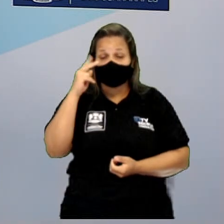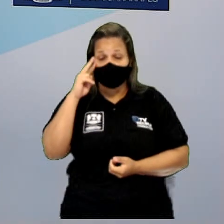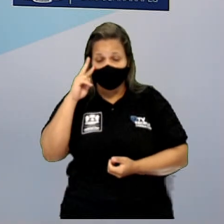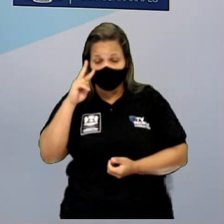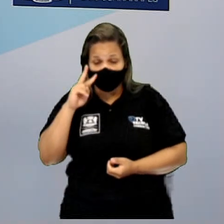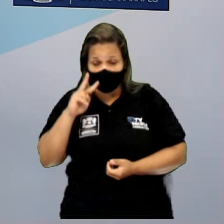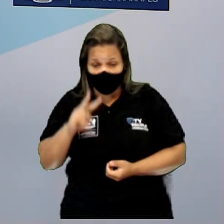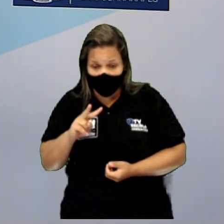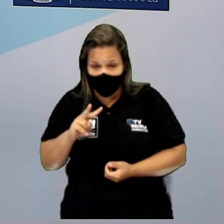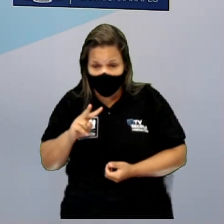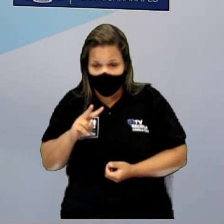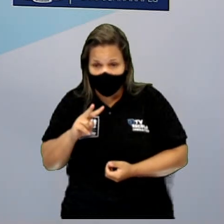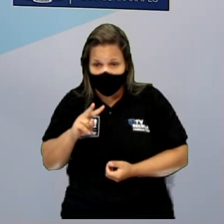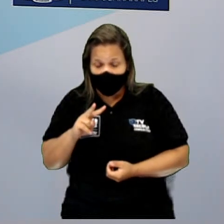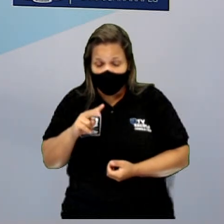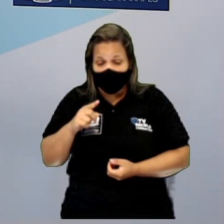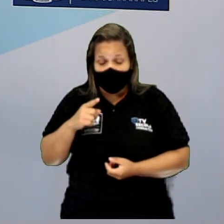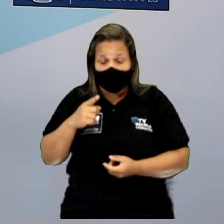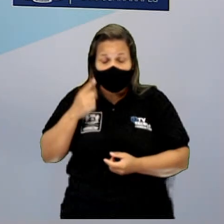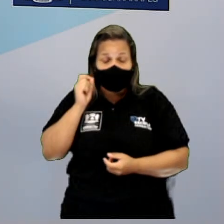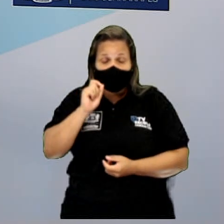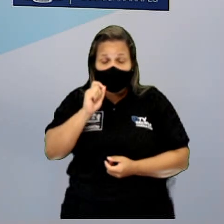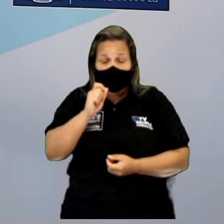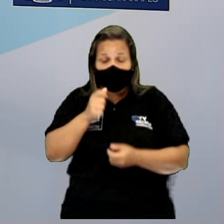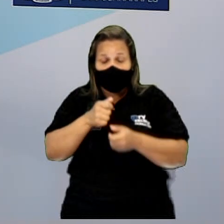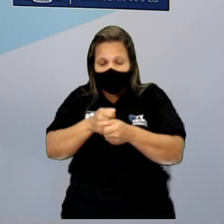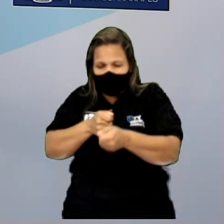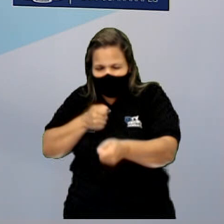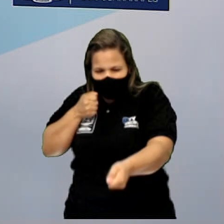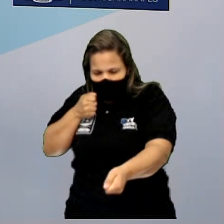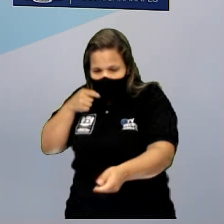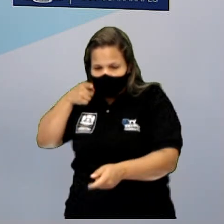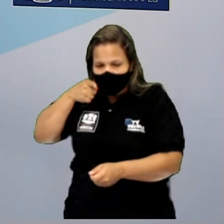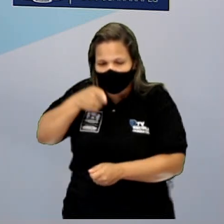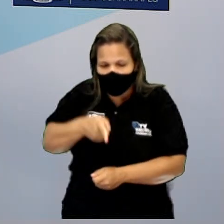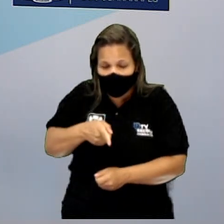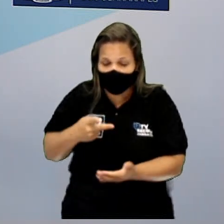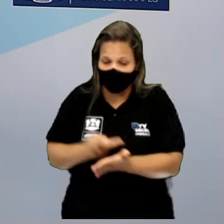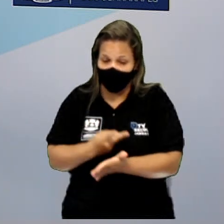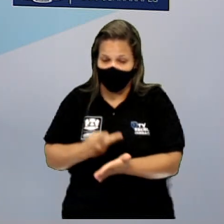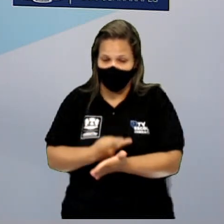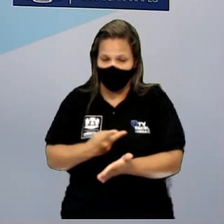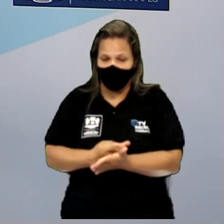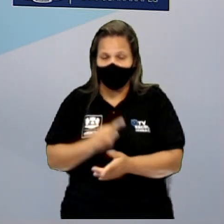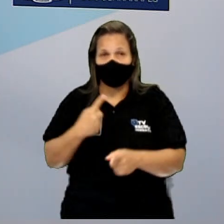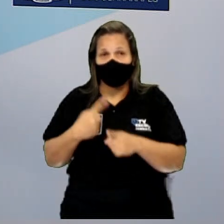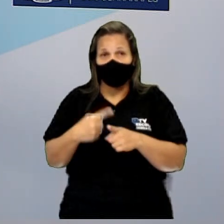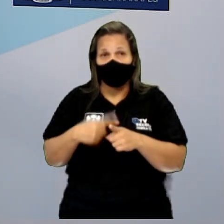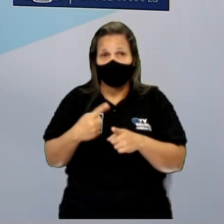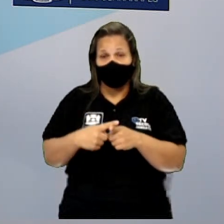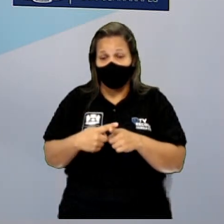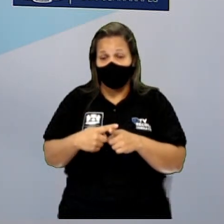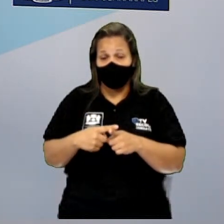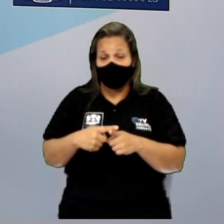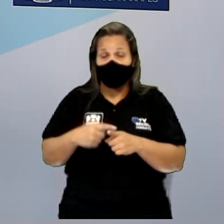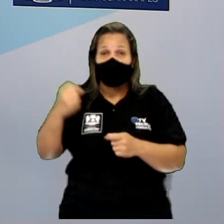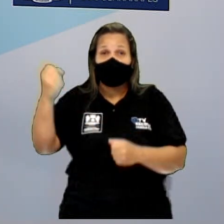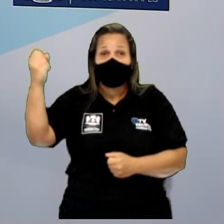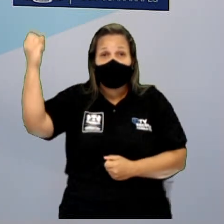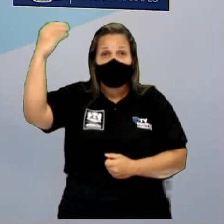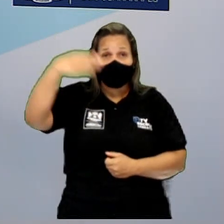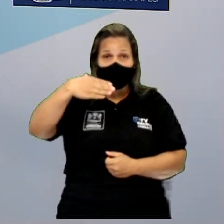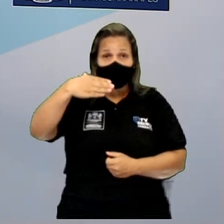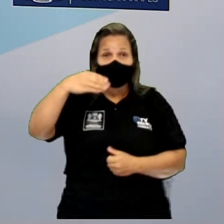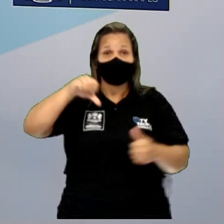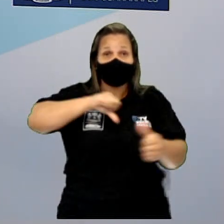vendo, ela vai errar, porque o objeto que está aqui embaixo está sendo refletido uma luz em outro canto, em outra